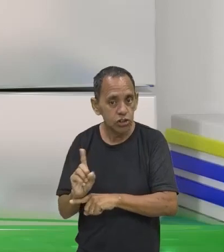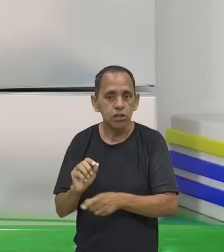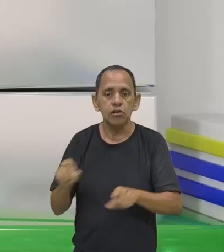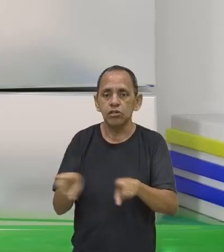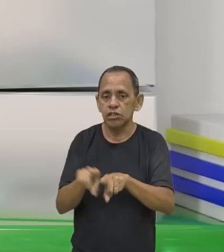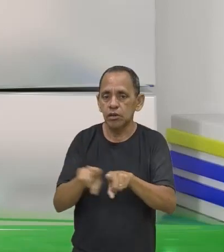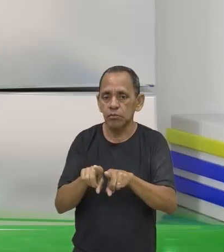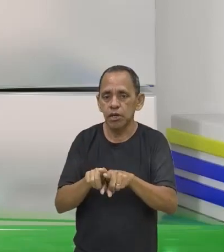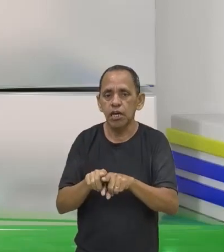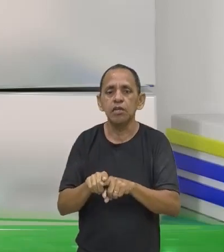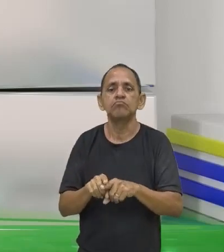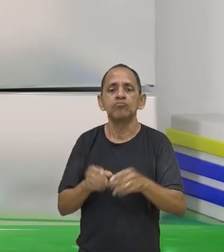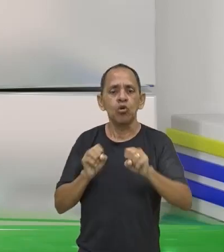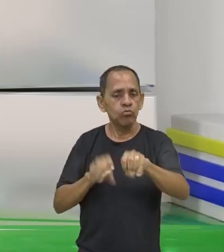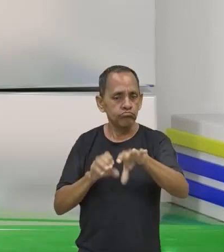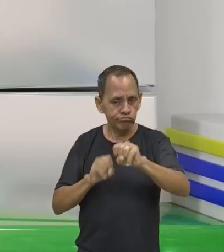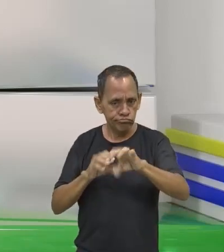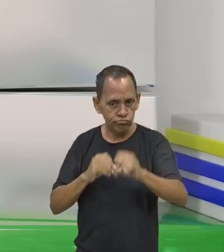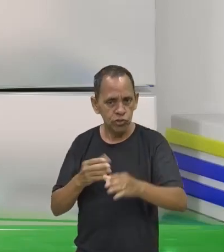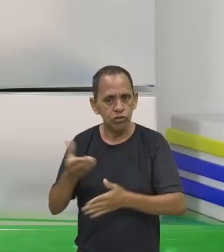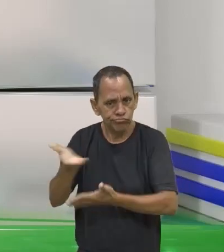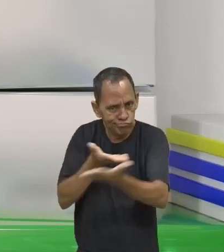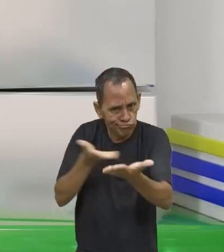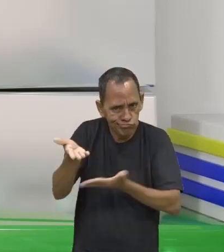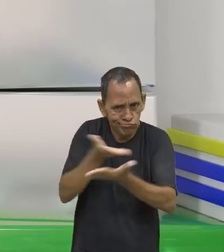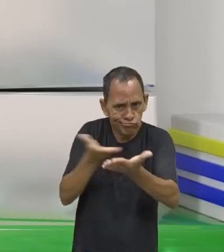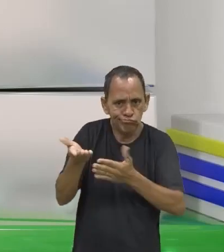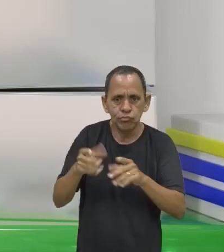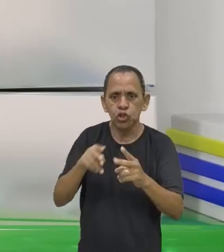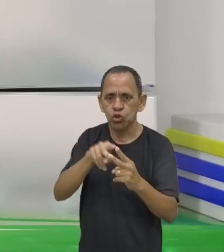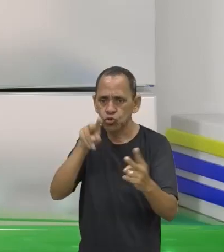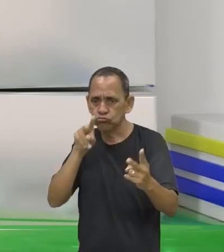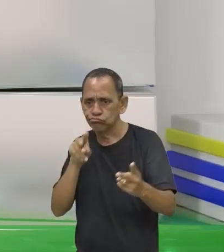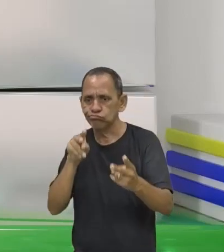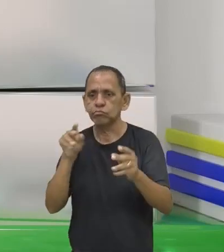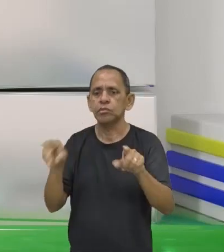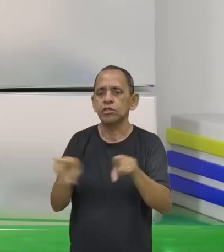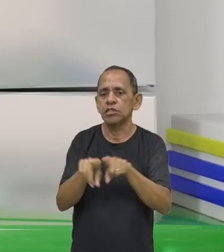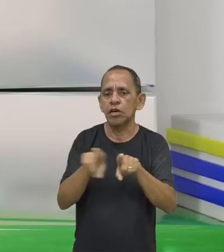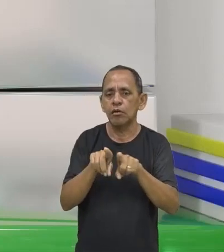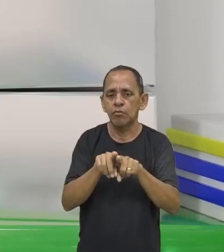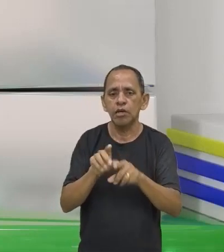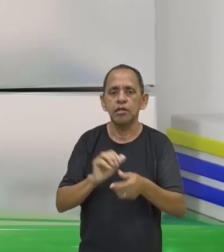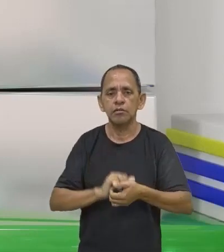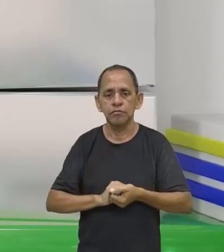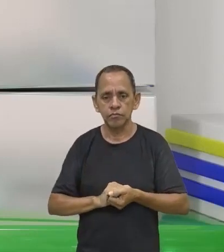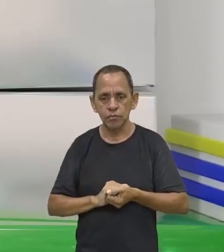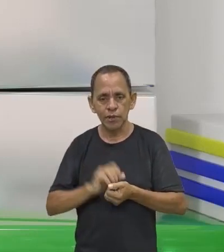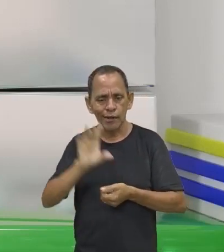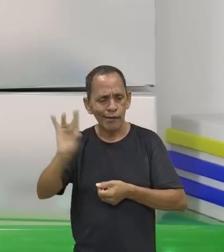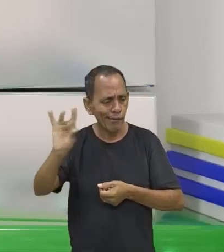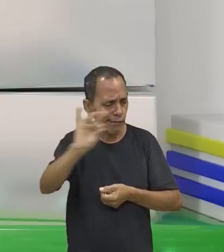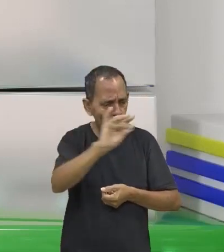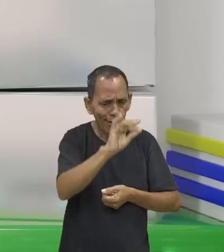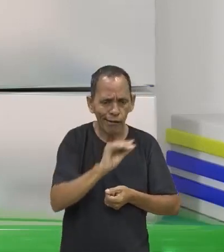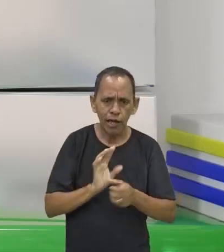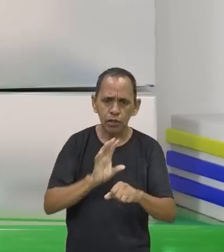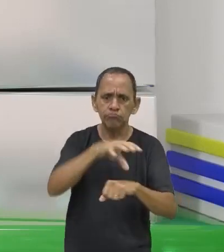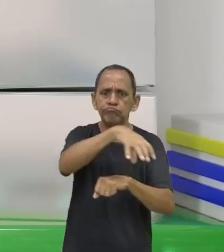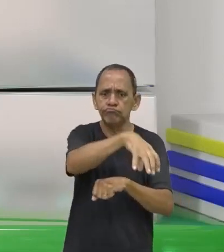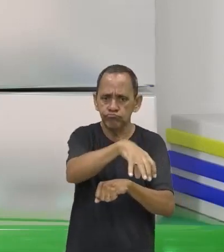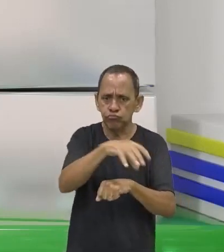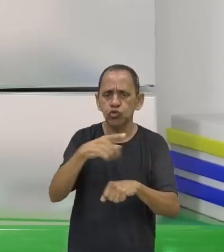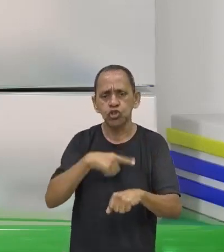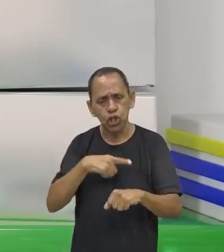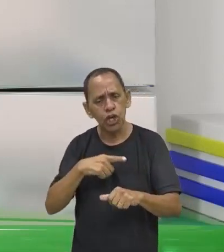mediado, né? E aí os professores organizam esse CSA. Normalmente, ao final de cada unidade de estudo, a gente vem com um dia de